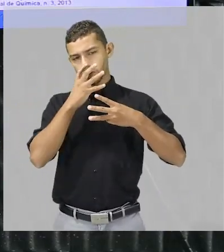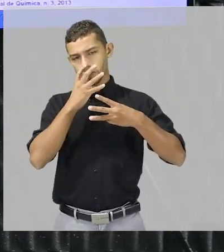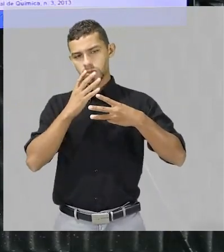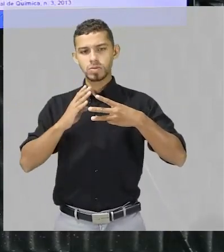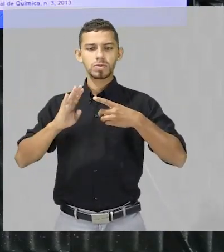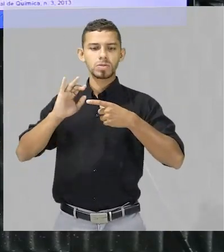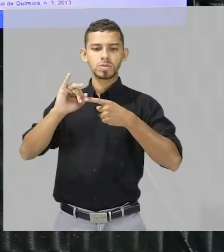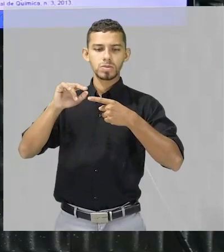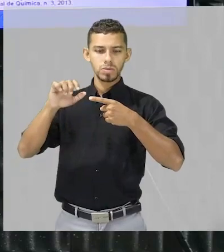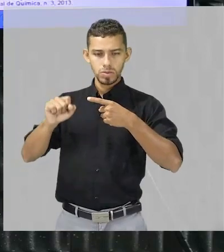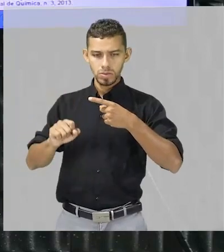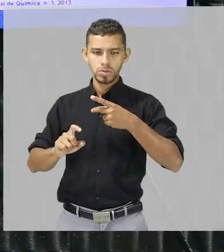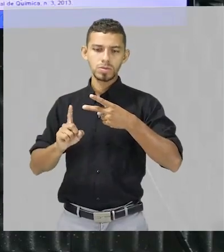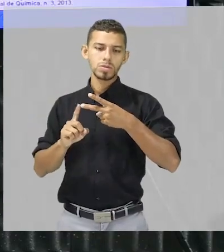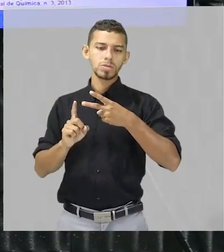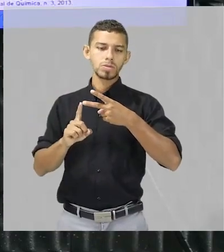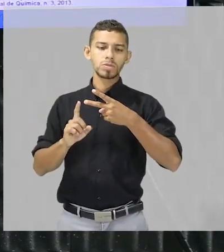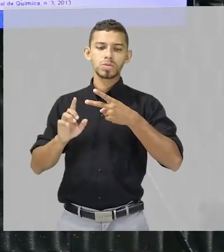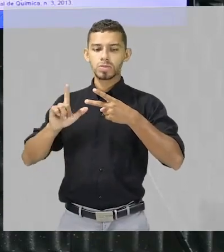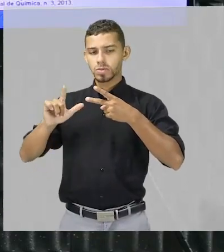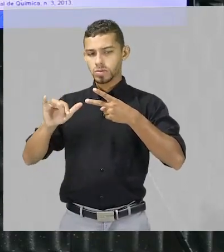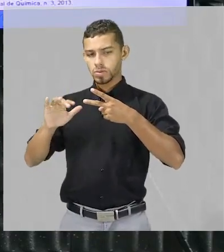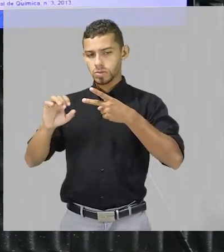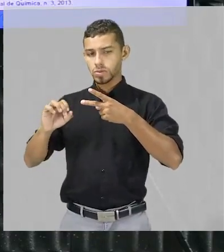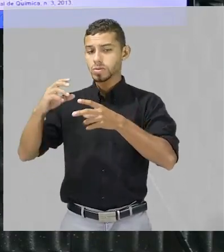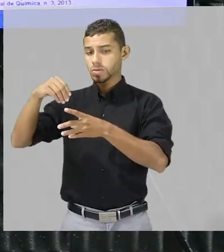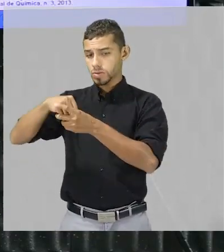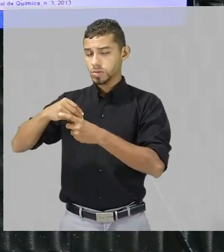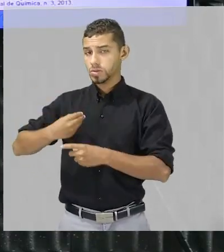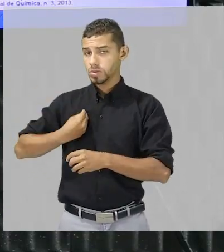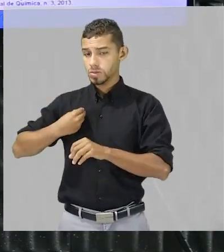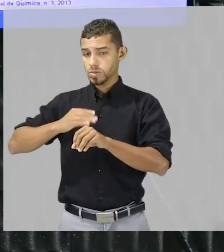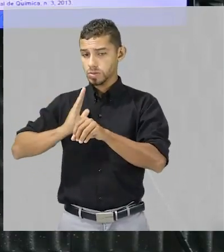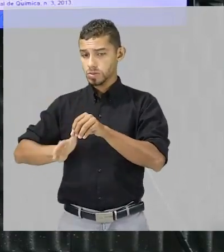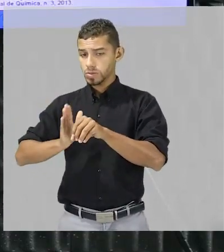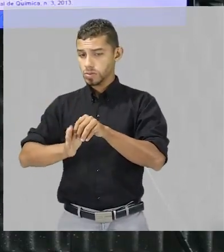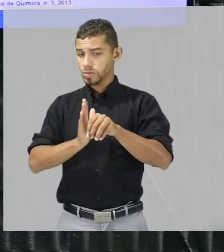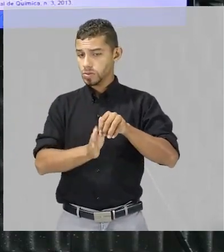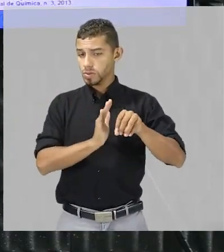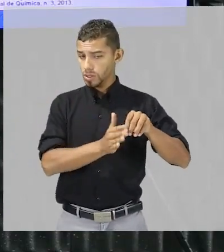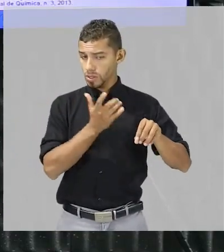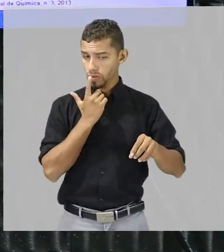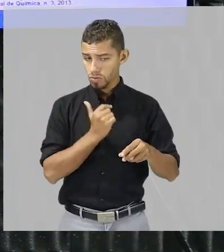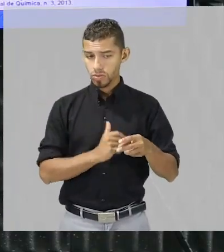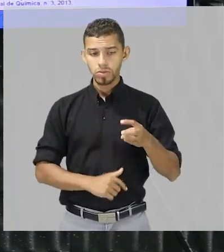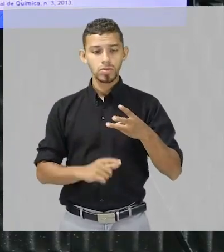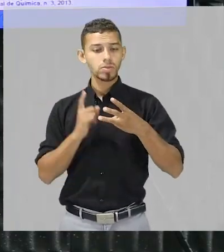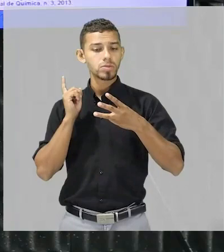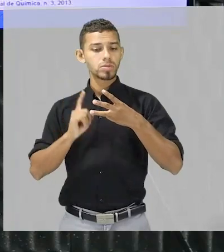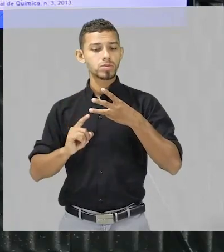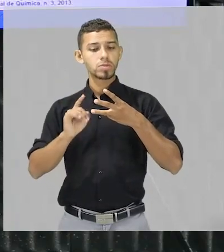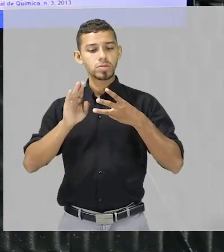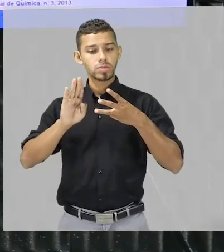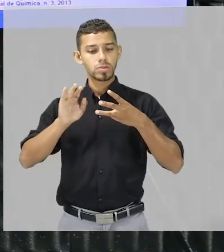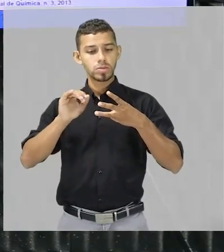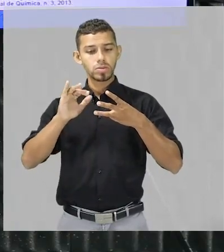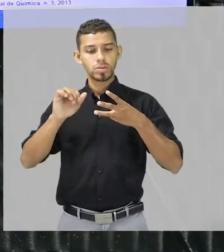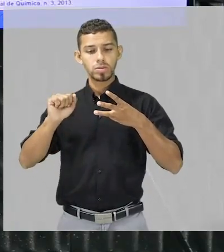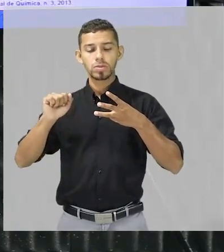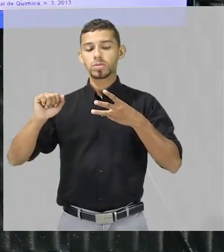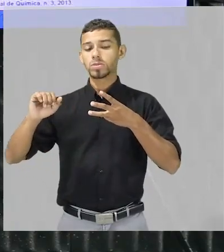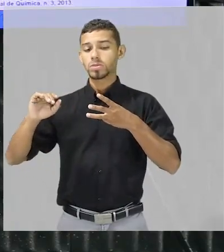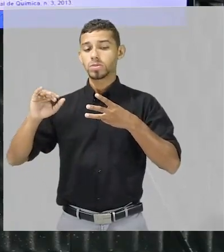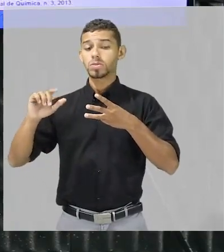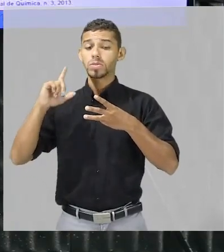bichina, licopeno, beta-caroteno, ok? A gente percebe como estrutura